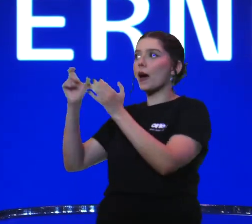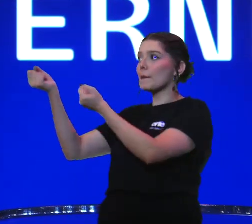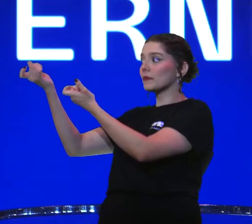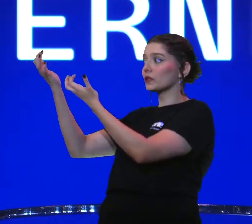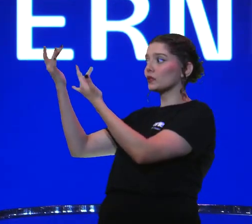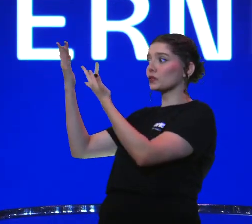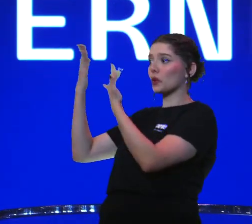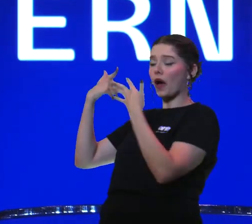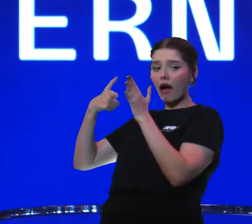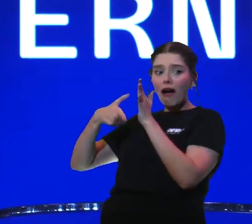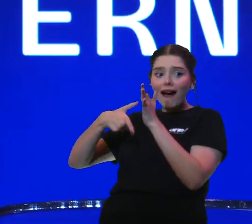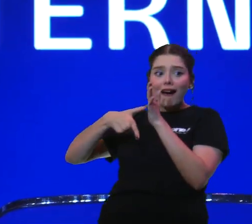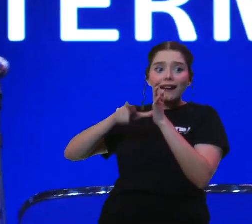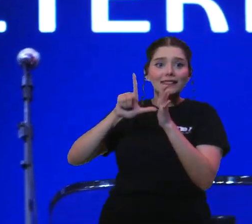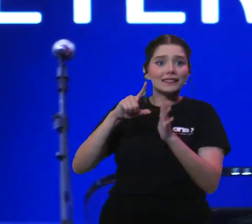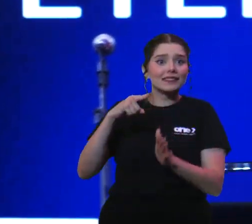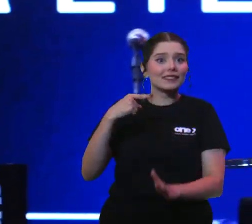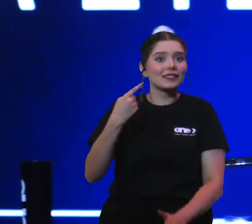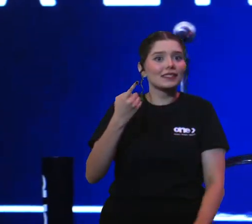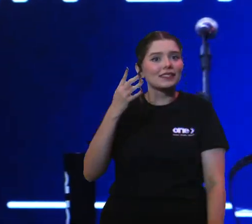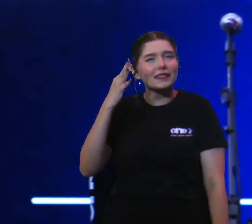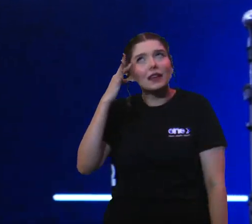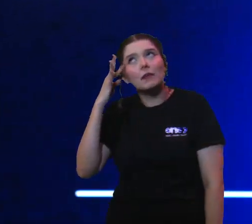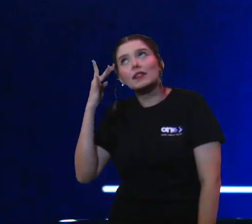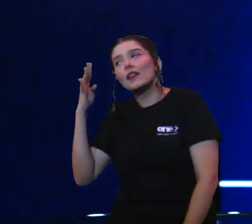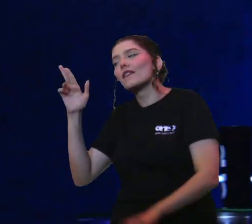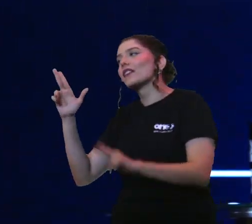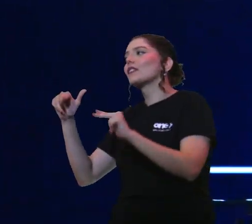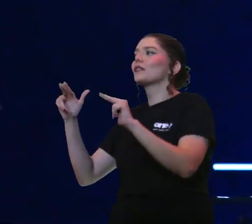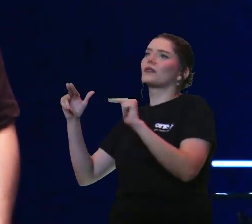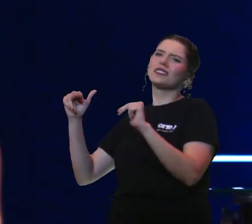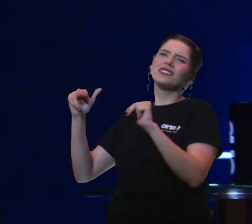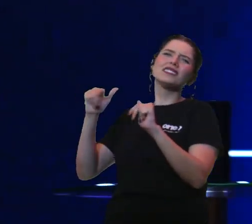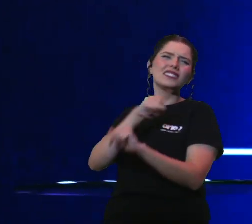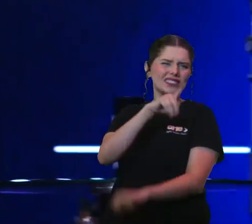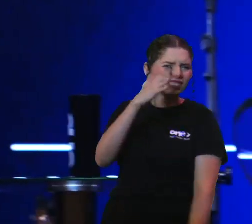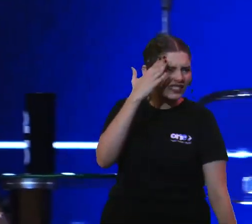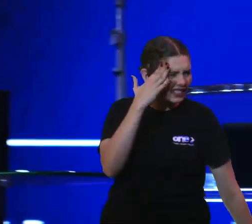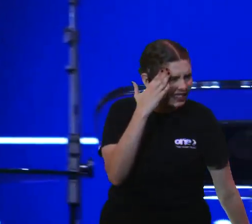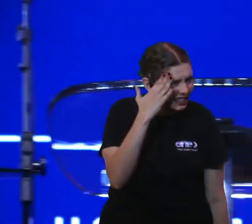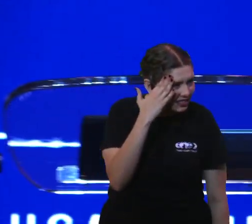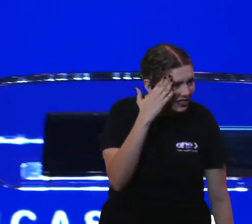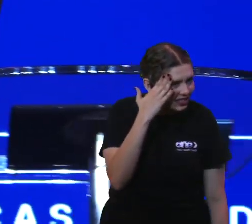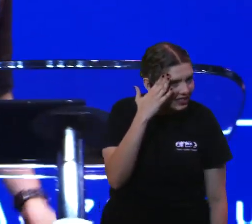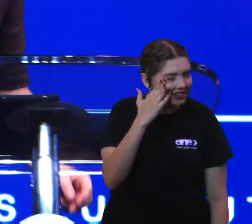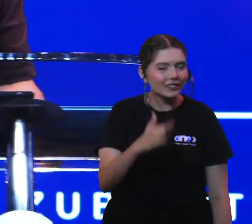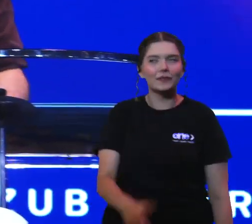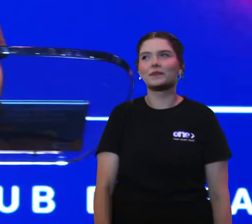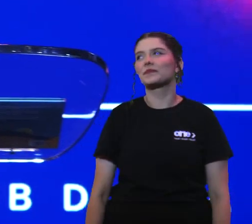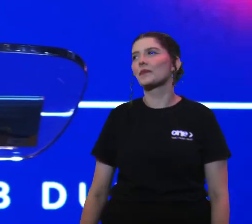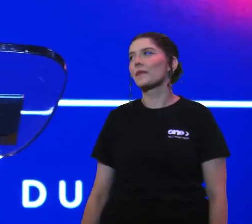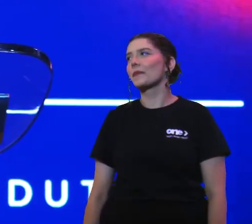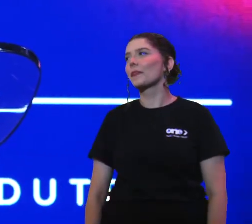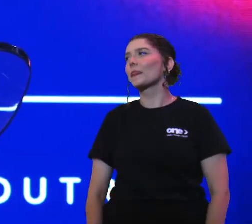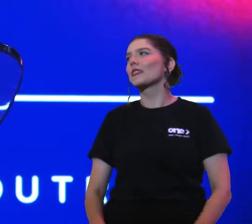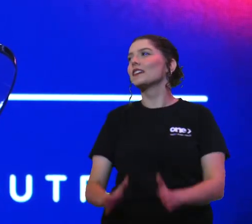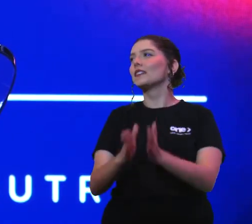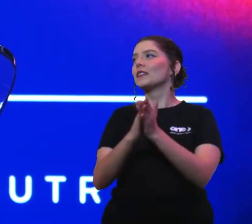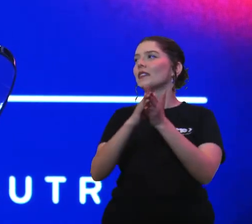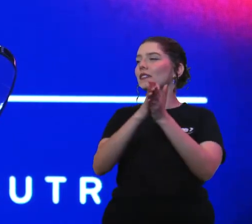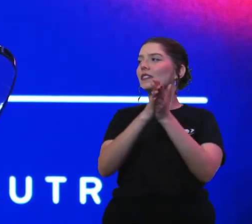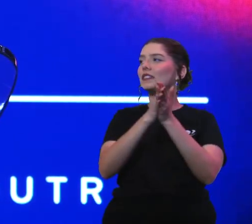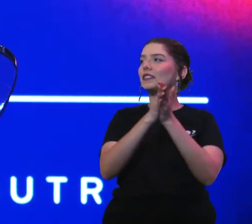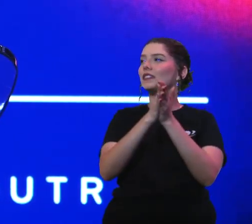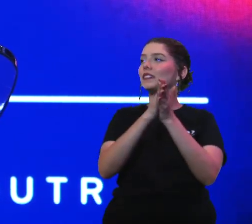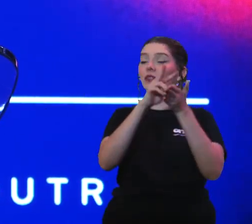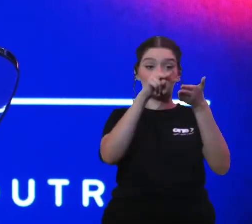gente nem imagina que Ele podia fazer na nossa vida. Você está entendendo o que eu estou falando? Olha só, como o texto vai revelar aqui. Eu